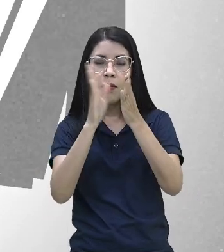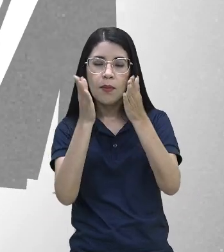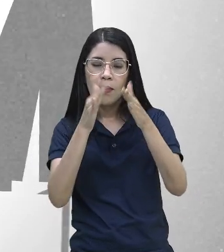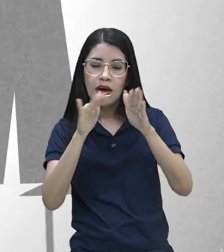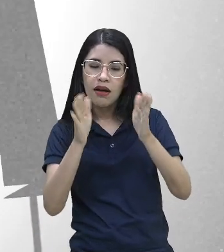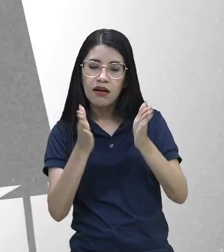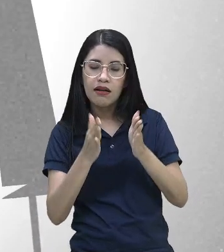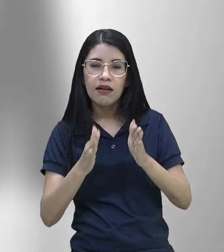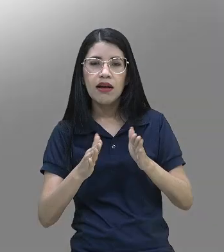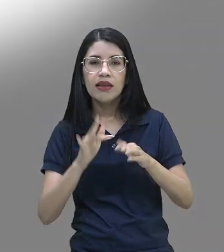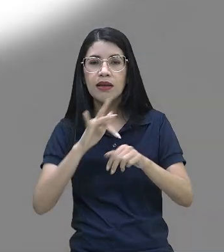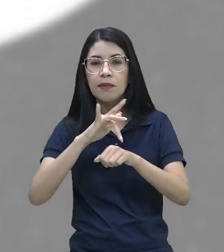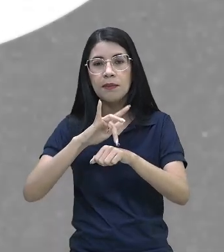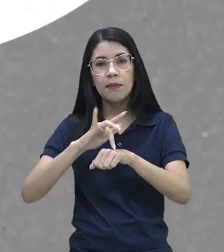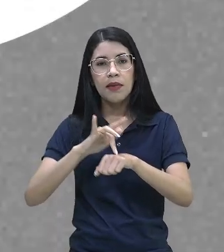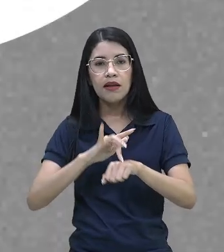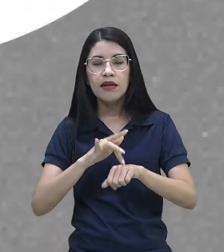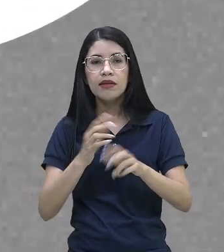bailarina.